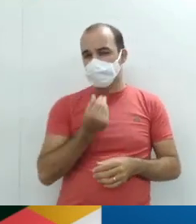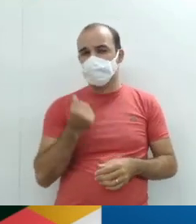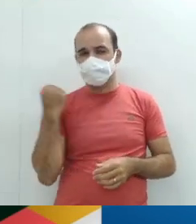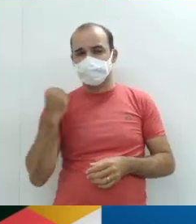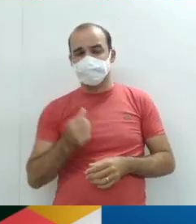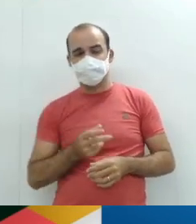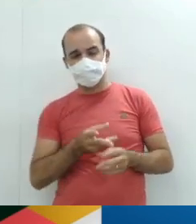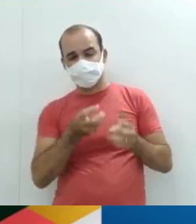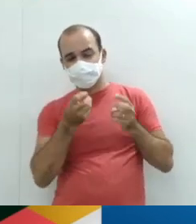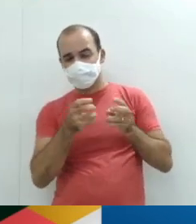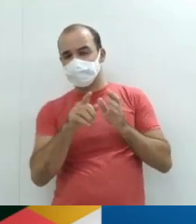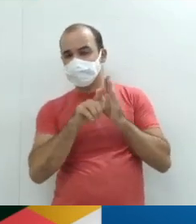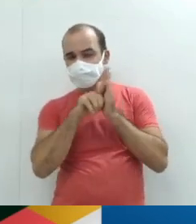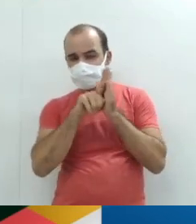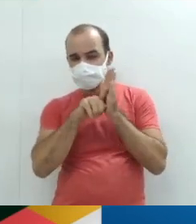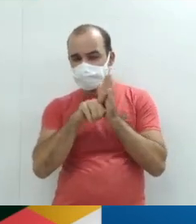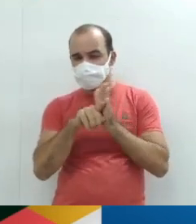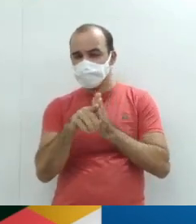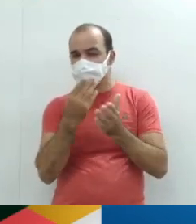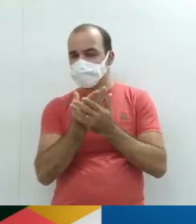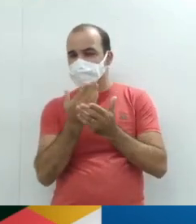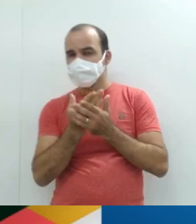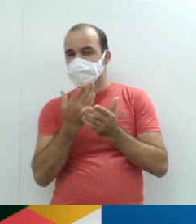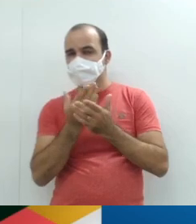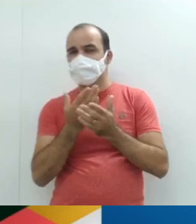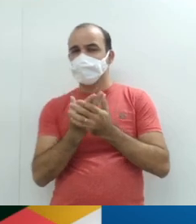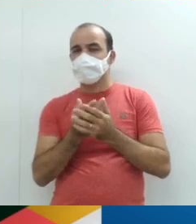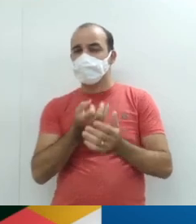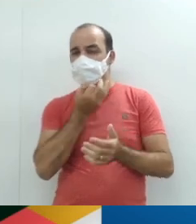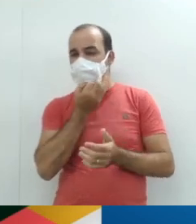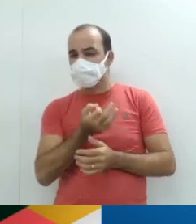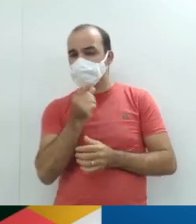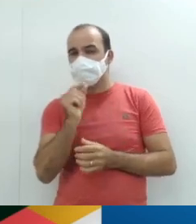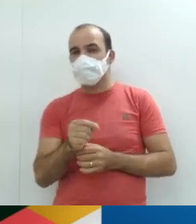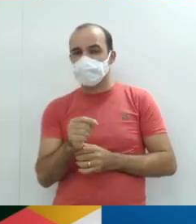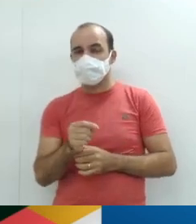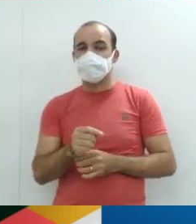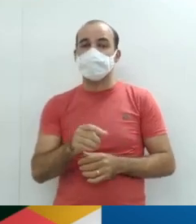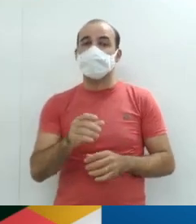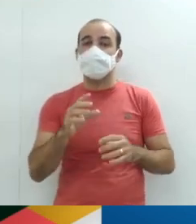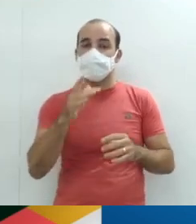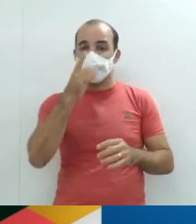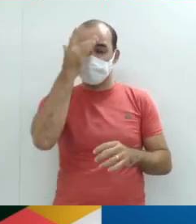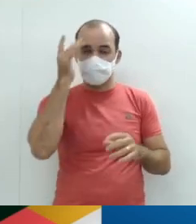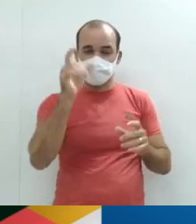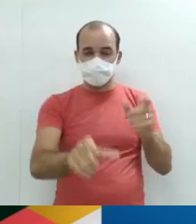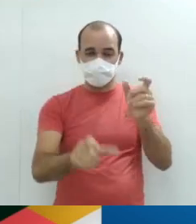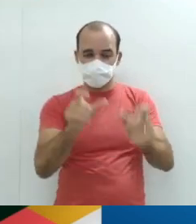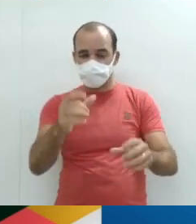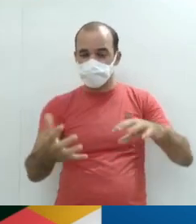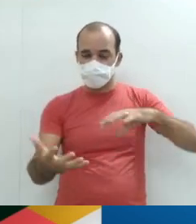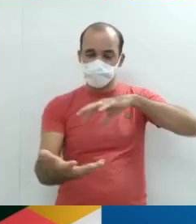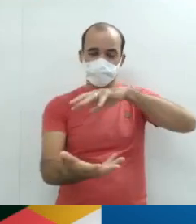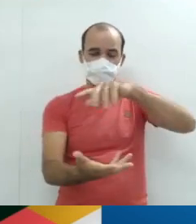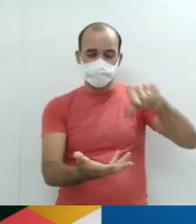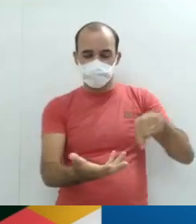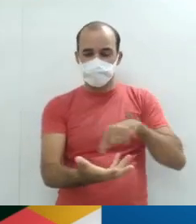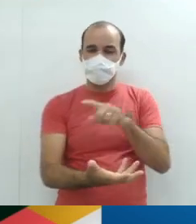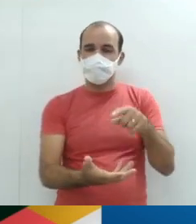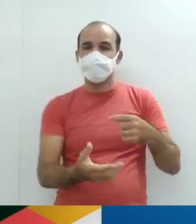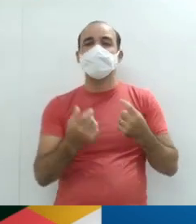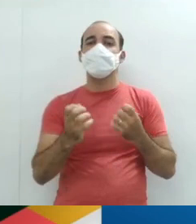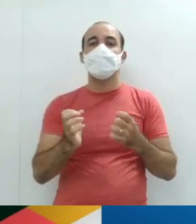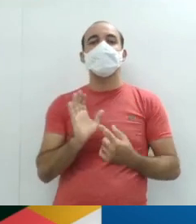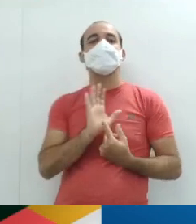começamos agora a desenvolver um marketing onde nós queremos mostrar para o outro, muitas